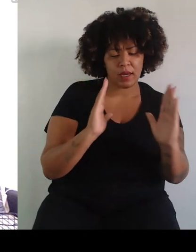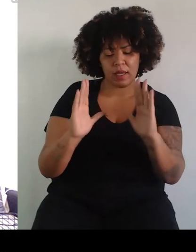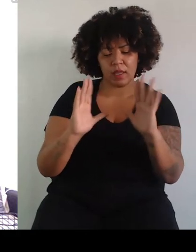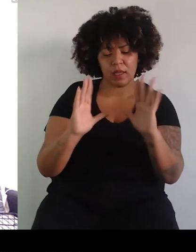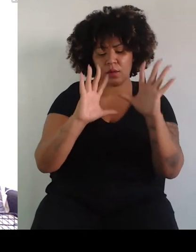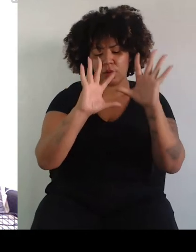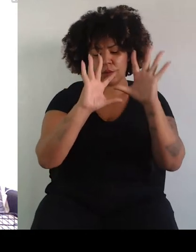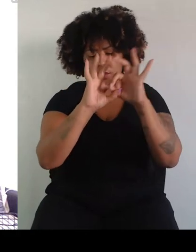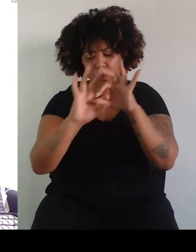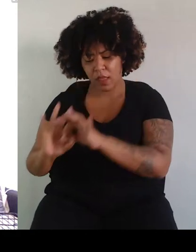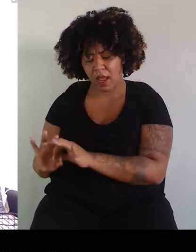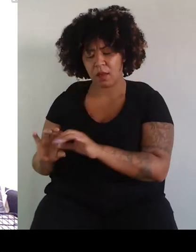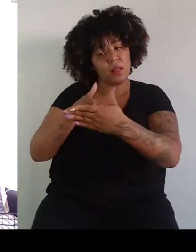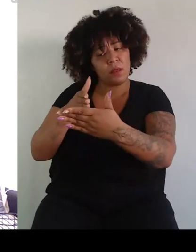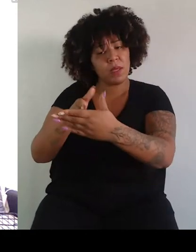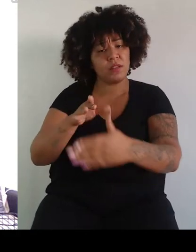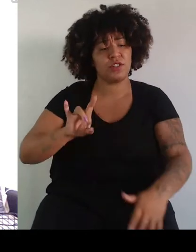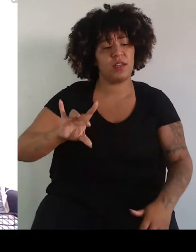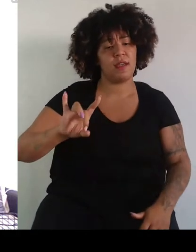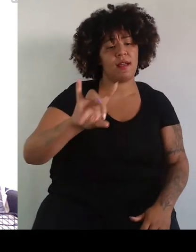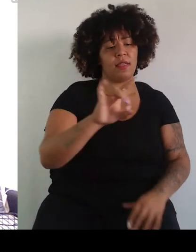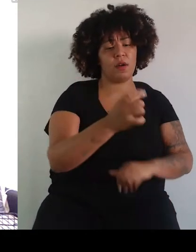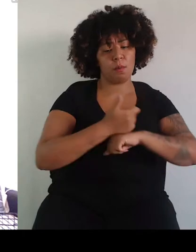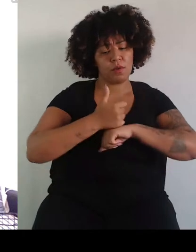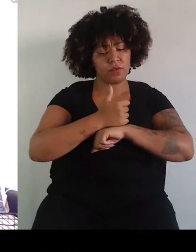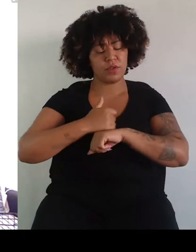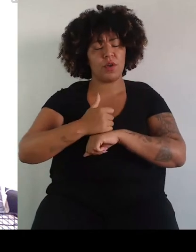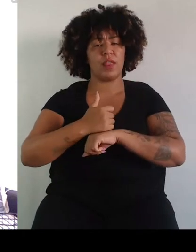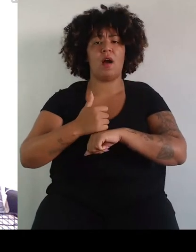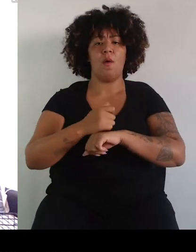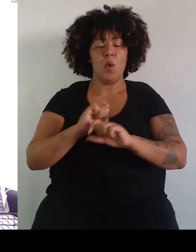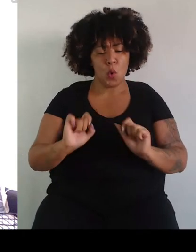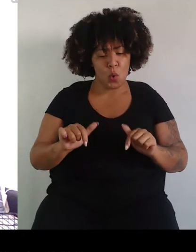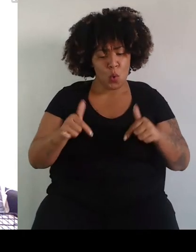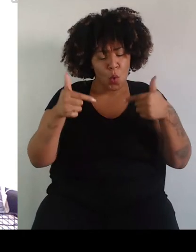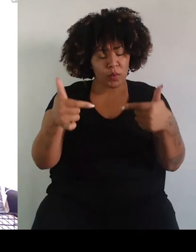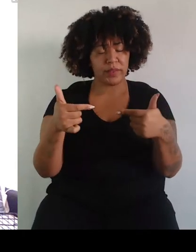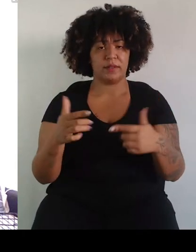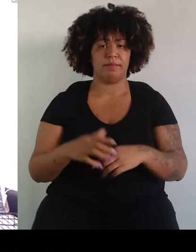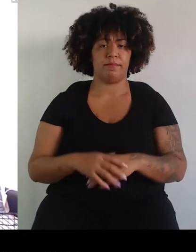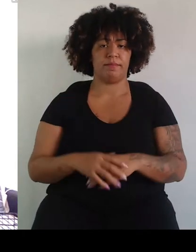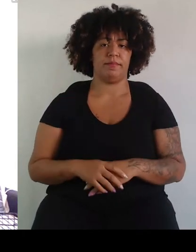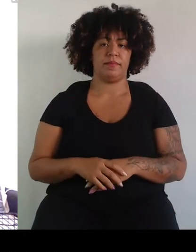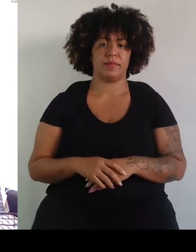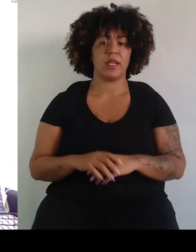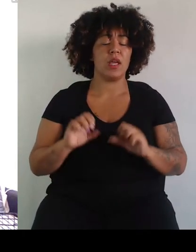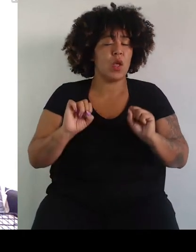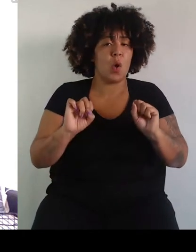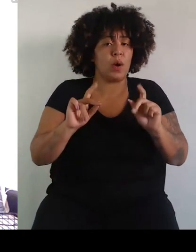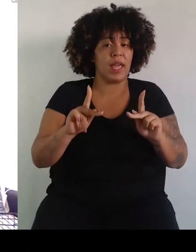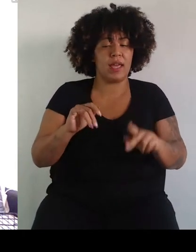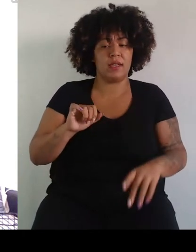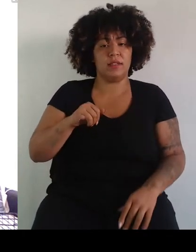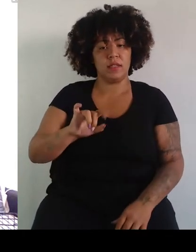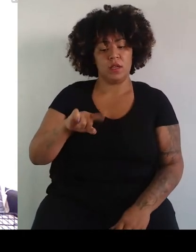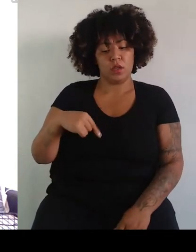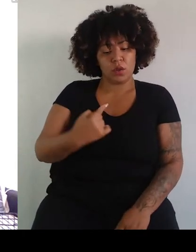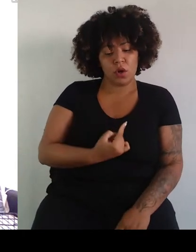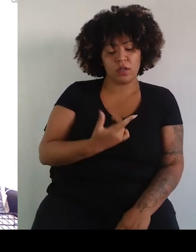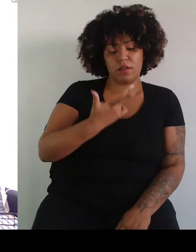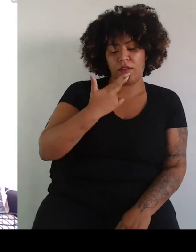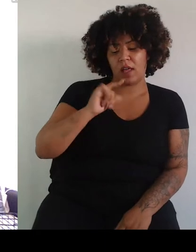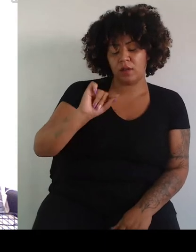as limitações que cada um desses artistas enfrentou E mesmo quando dizemos O que significa